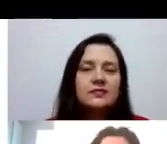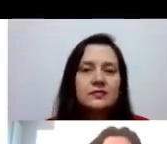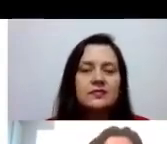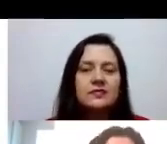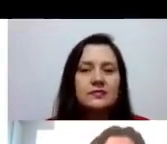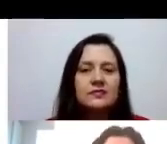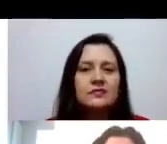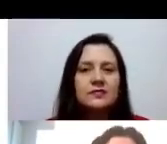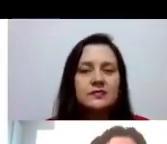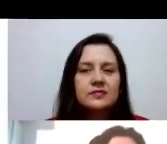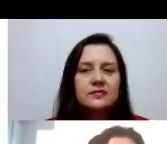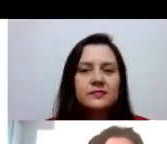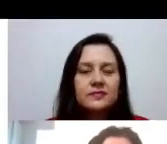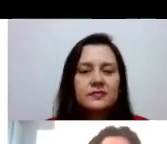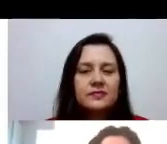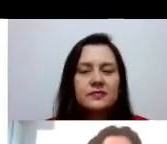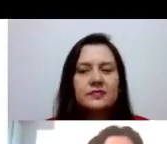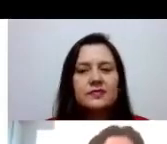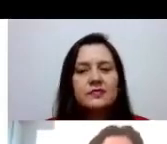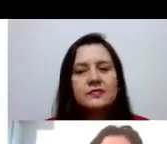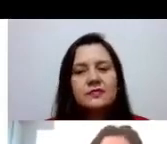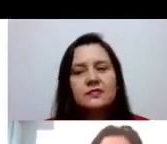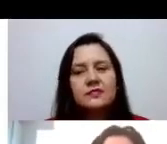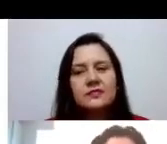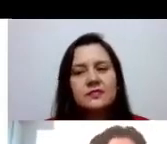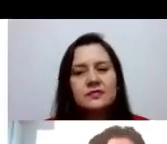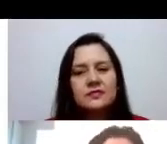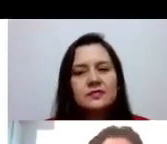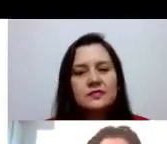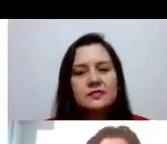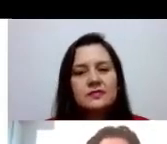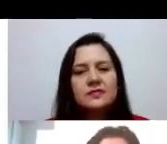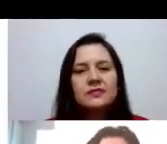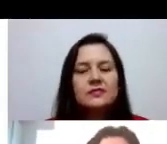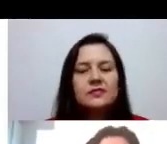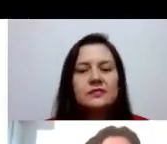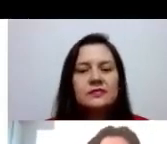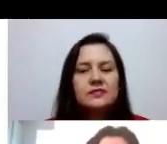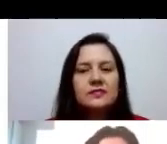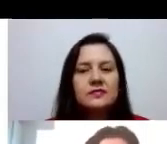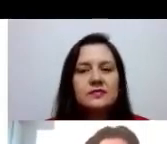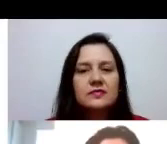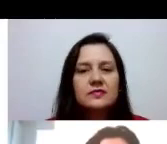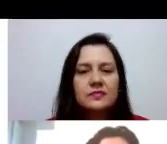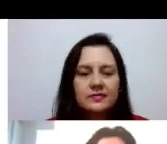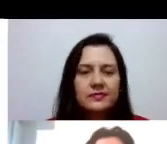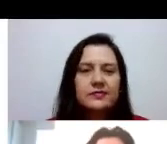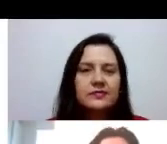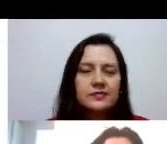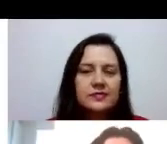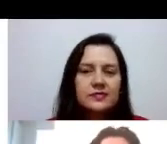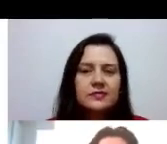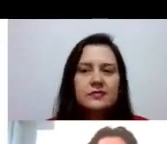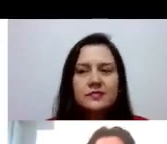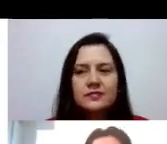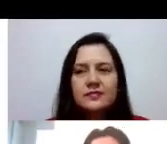tá? Assim como, pensa numa obra, estamos construindo uma obra significativa para o município. A empresa do nada para. Daí você vai